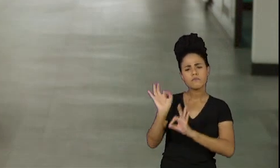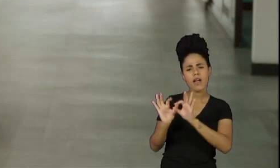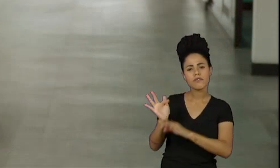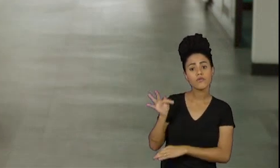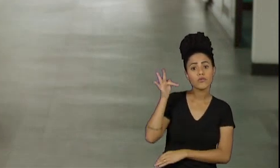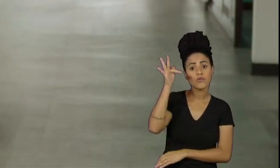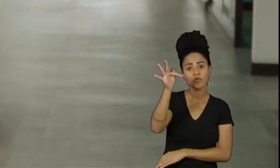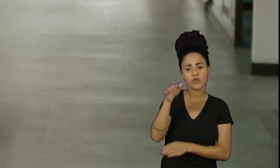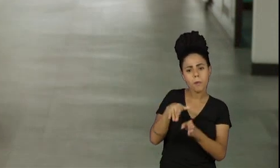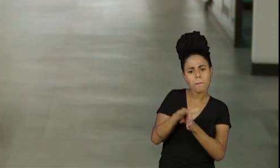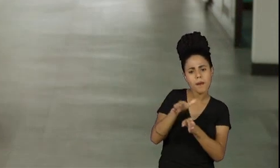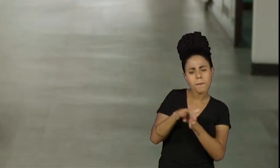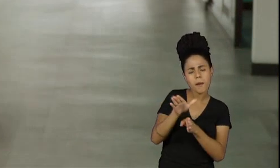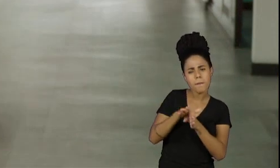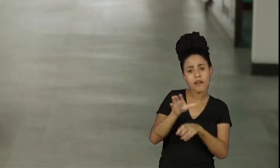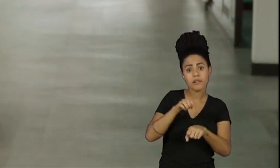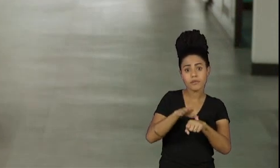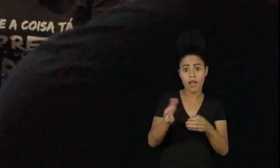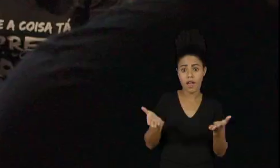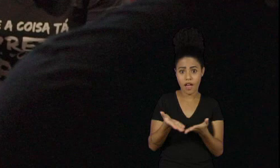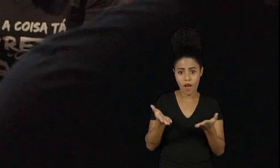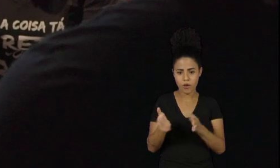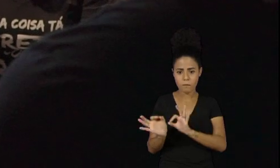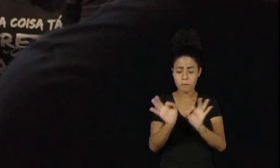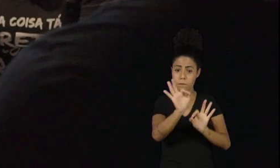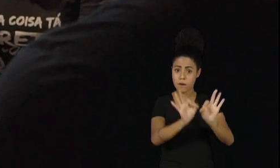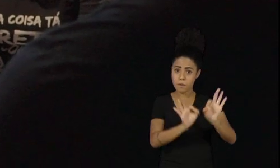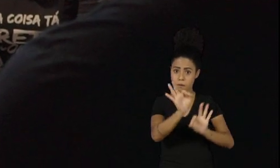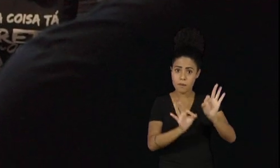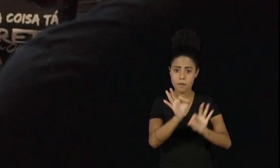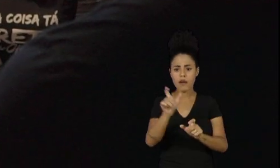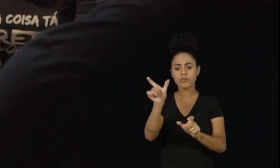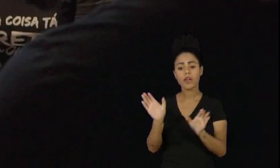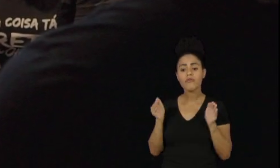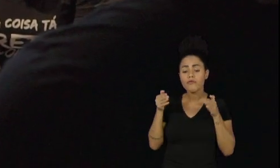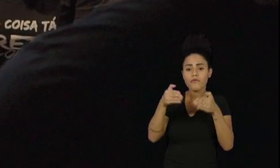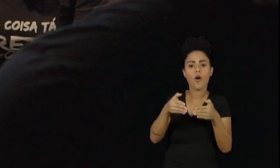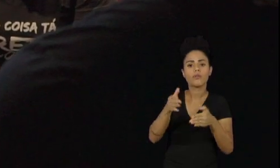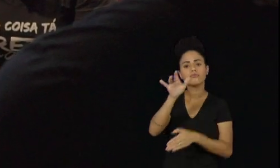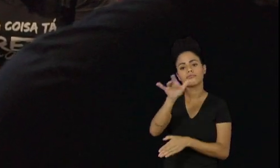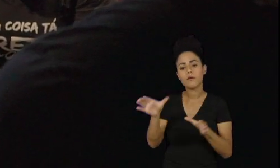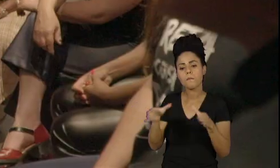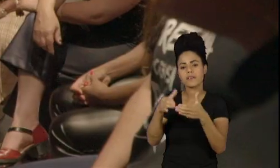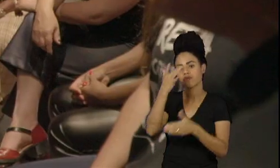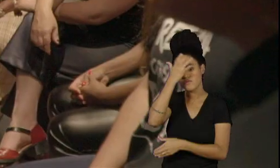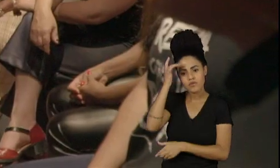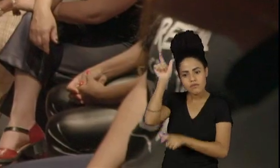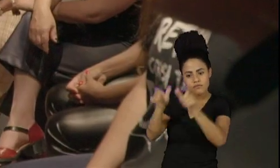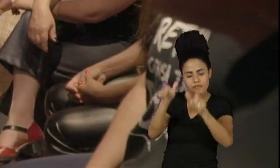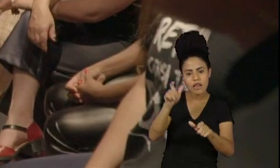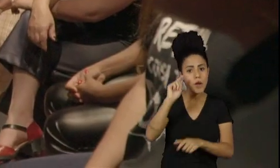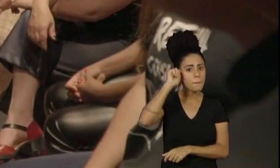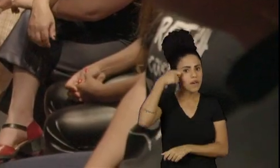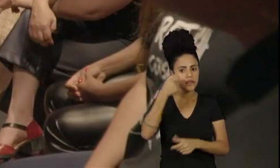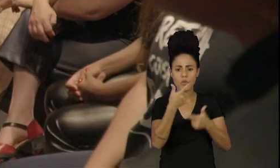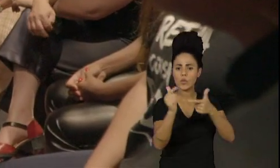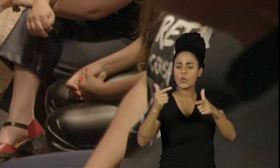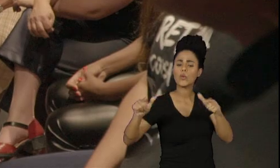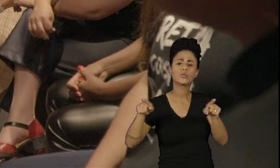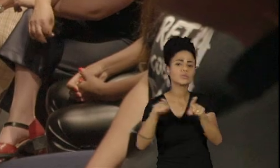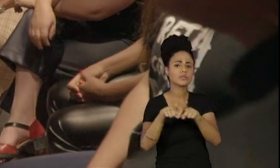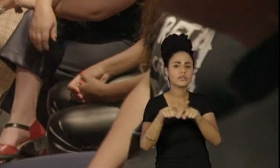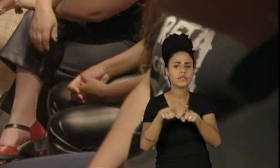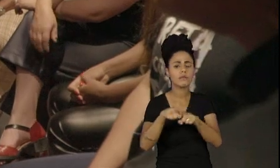mentoring, essa edição ela foi exclusiva para pessoas negras, mas nós pensamos em realizar outros recortes